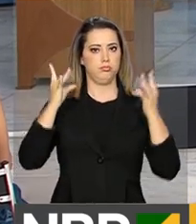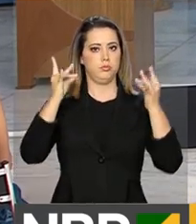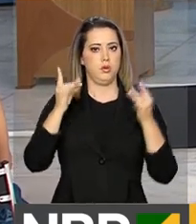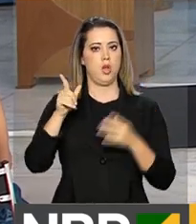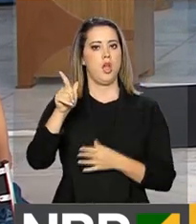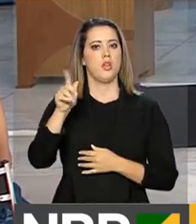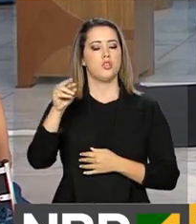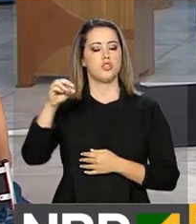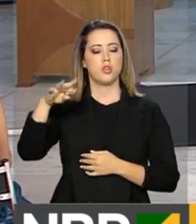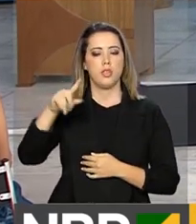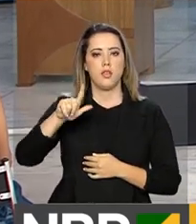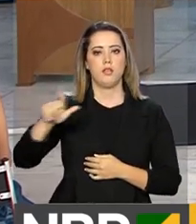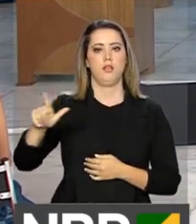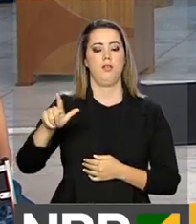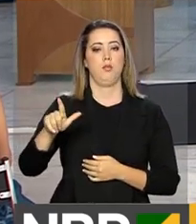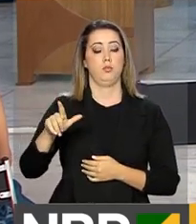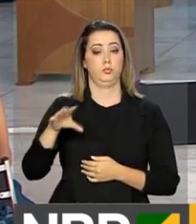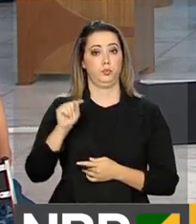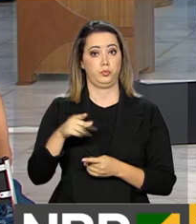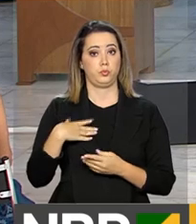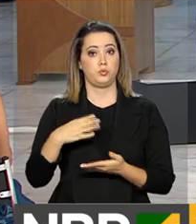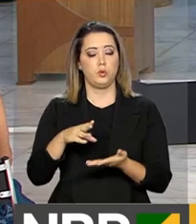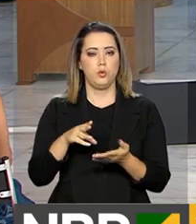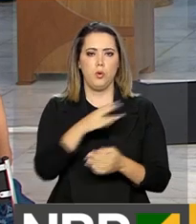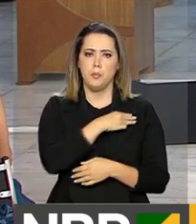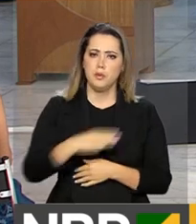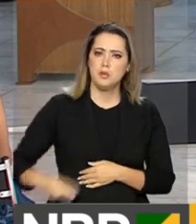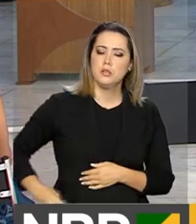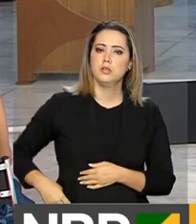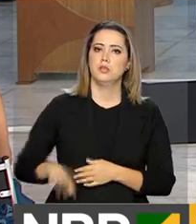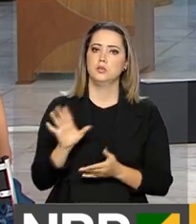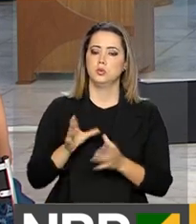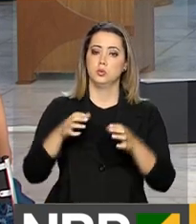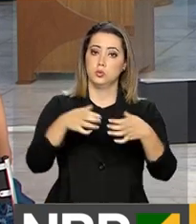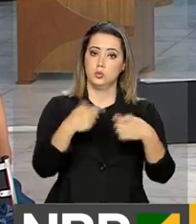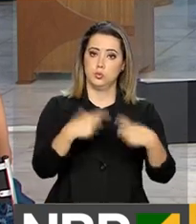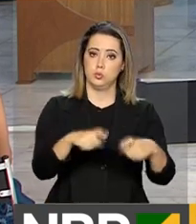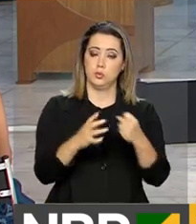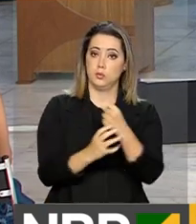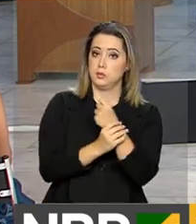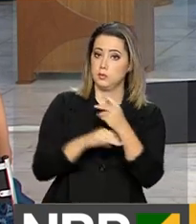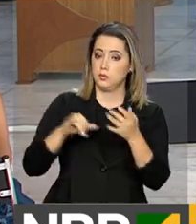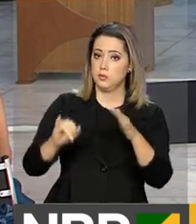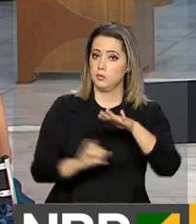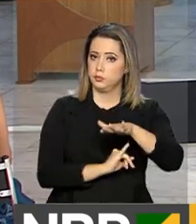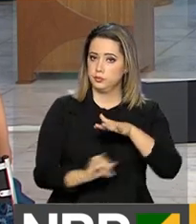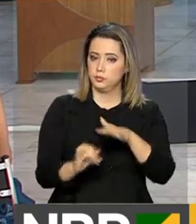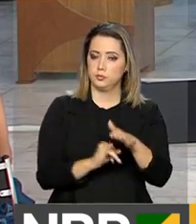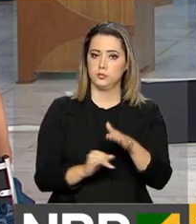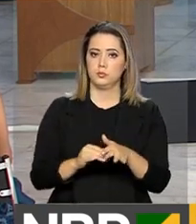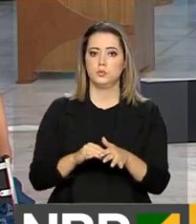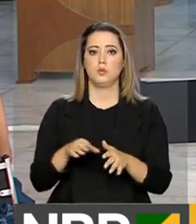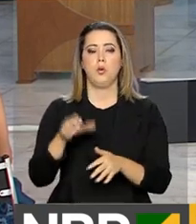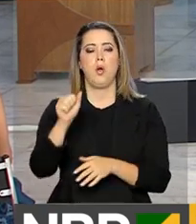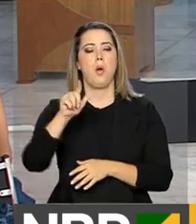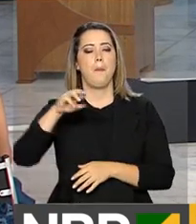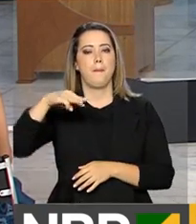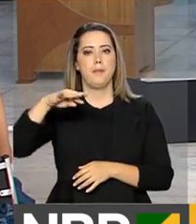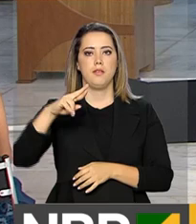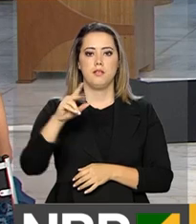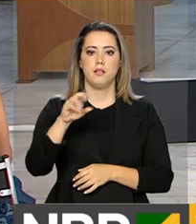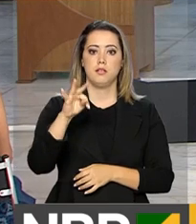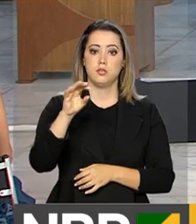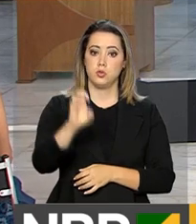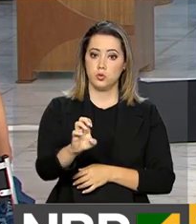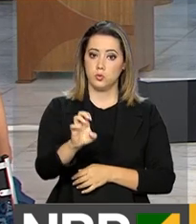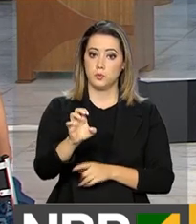Etchegóin, ministro do Gabinete de Segurança Institucional, o almirante de esquadra, Eduardo Bacelar Leal